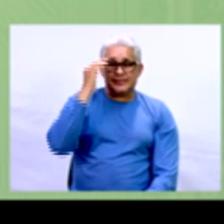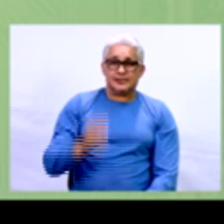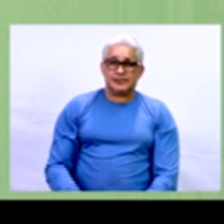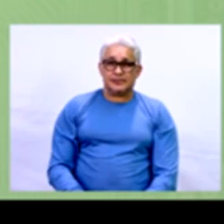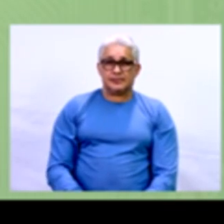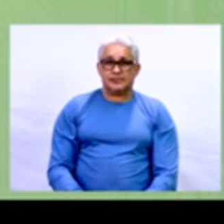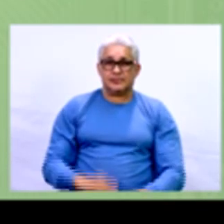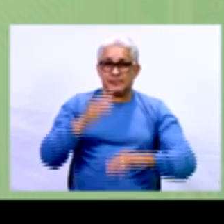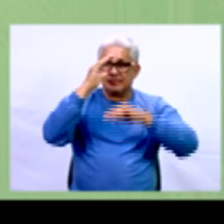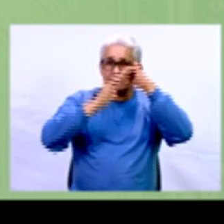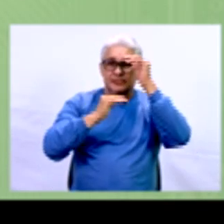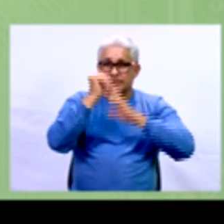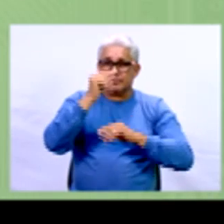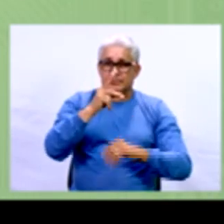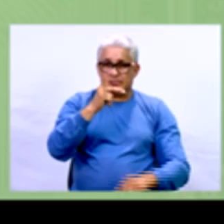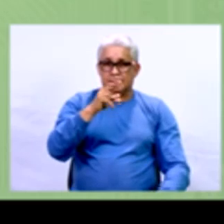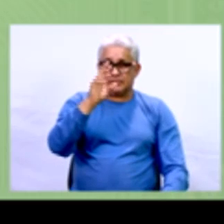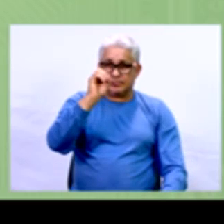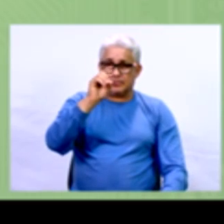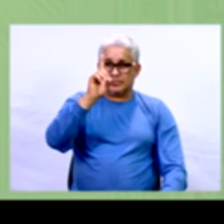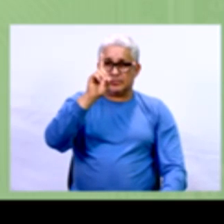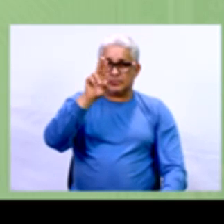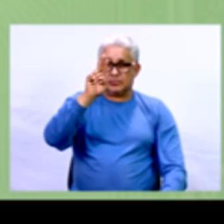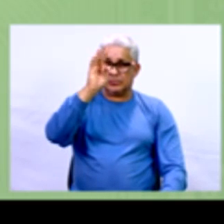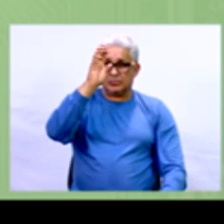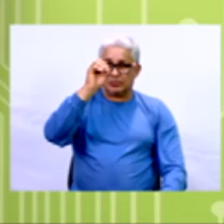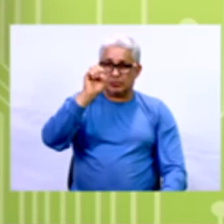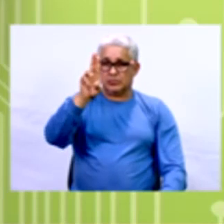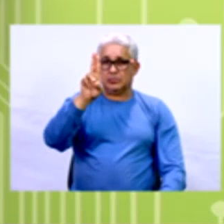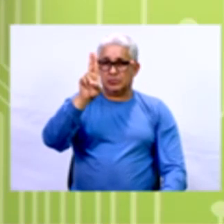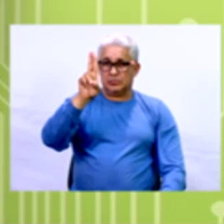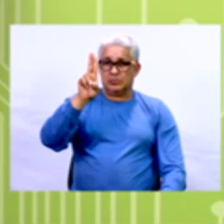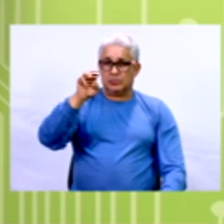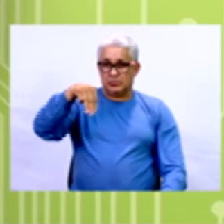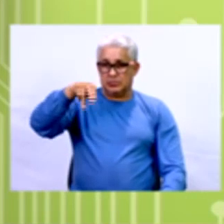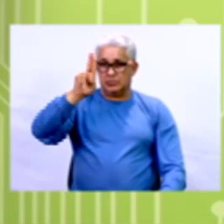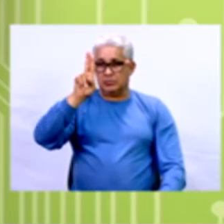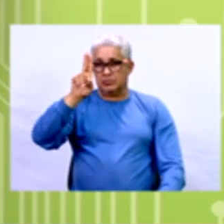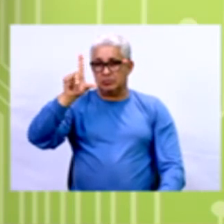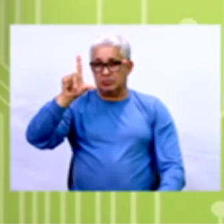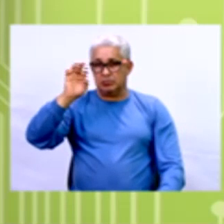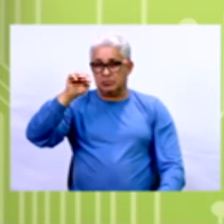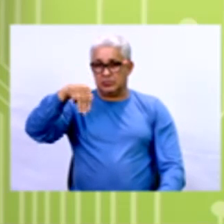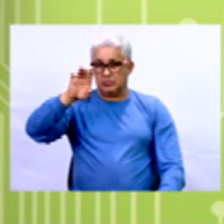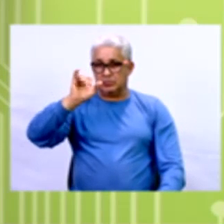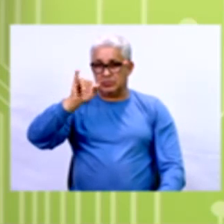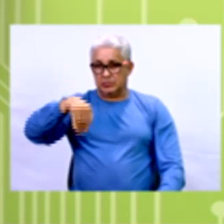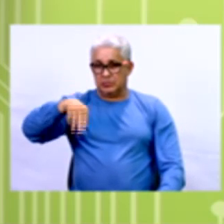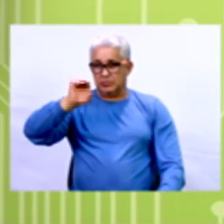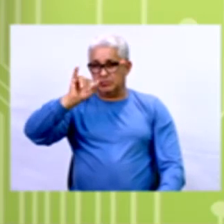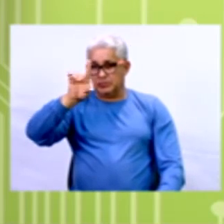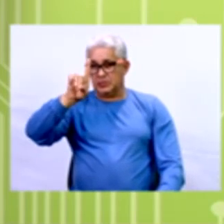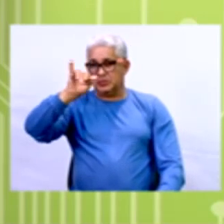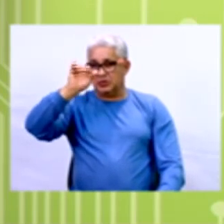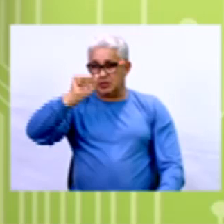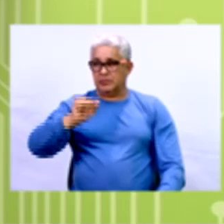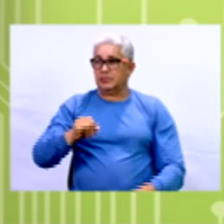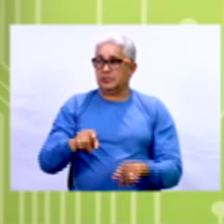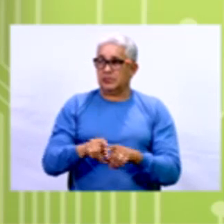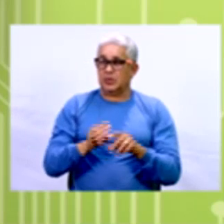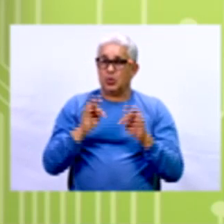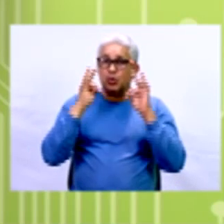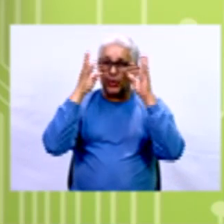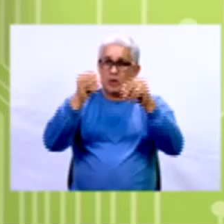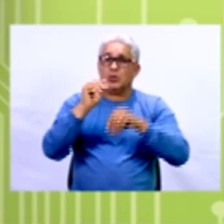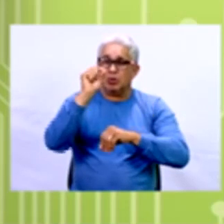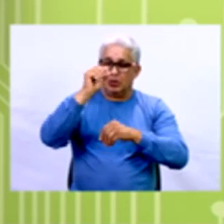sobre a profissão do produtor multimídia? Então, o que você entendeu com isso tudo que eu falei aqui sobre o produtor